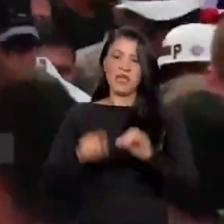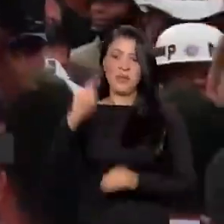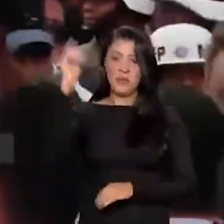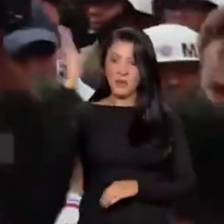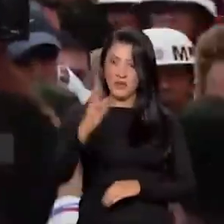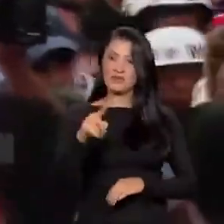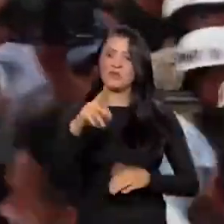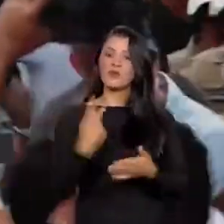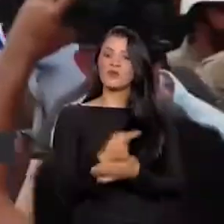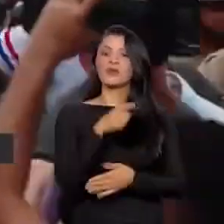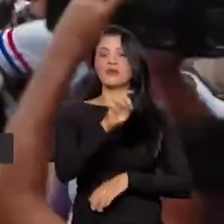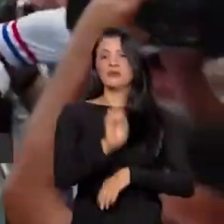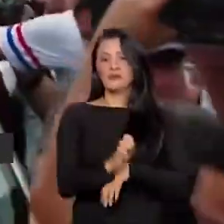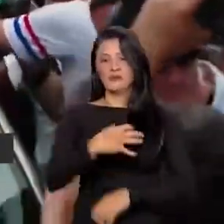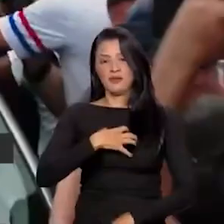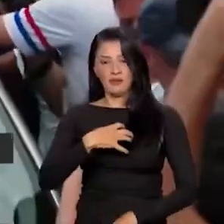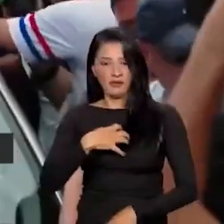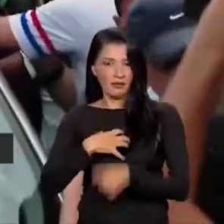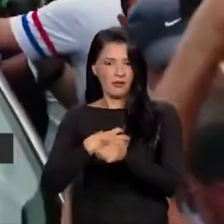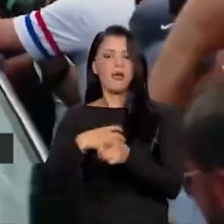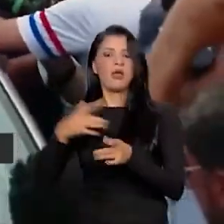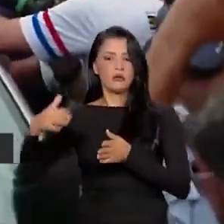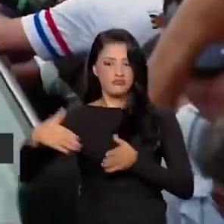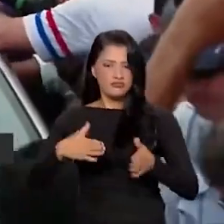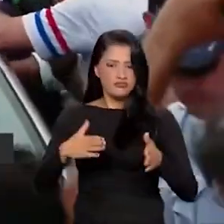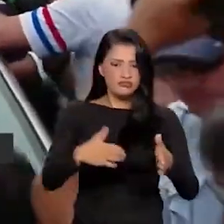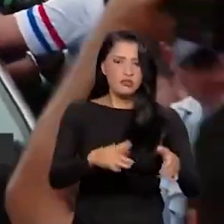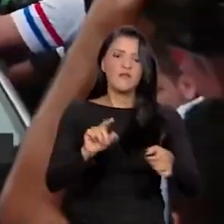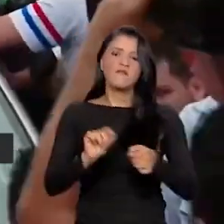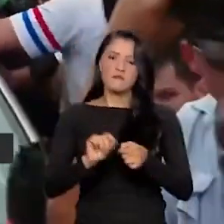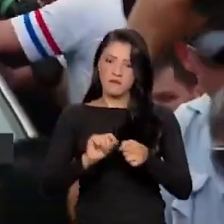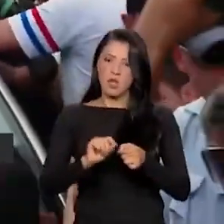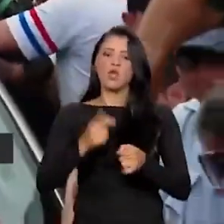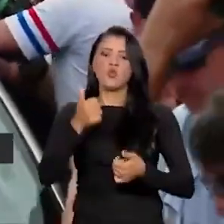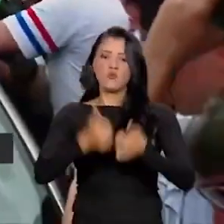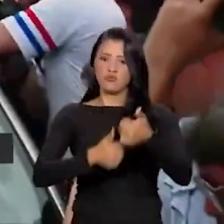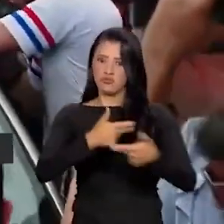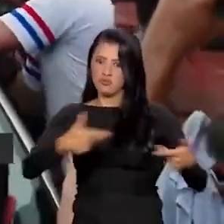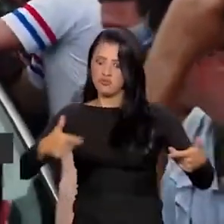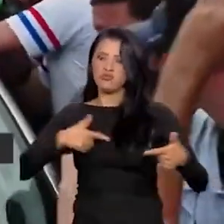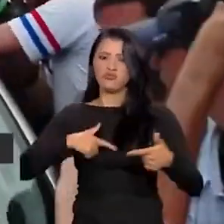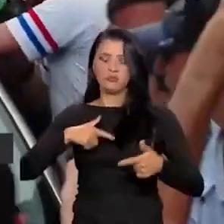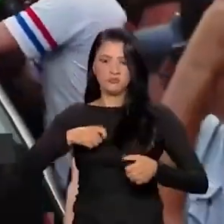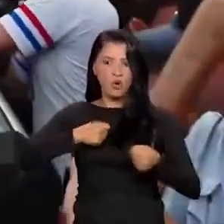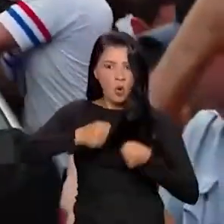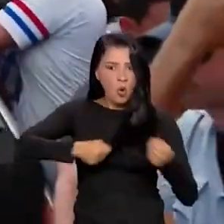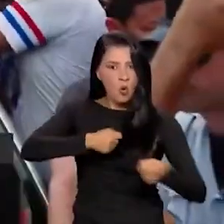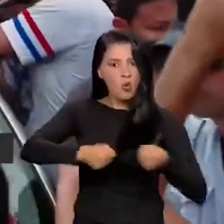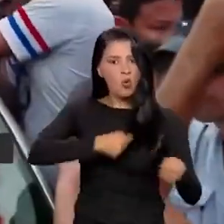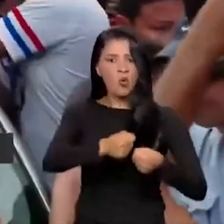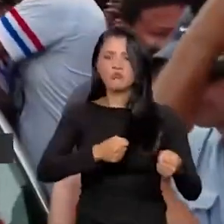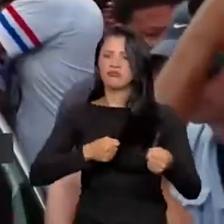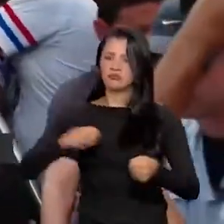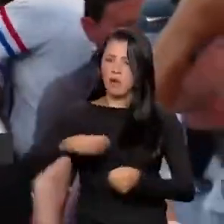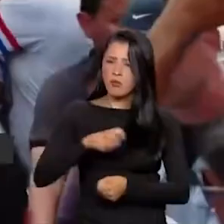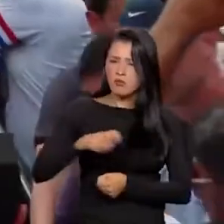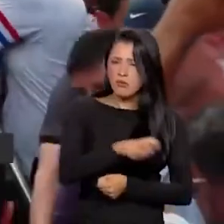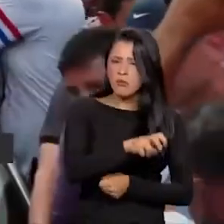Bahia. Esse percurso é feito por atletas, passa por diversas